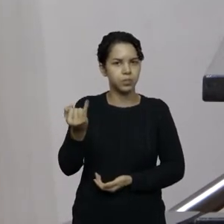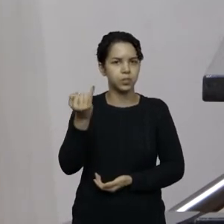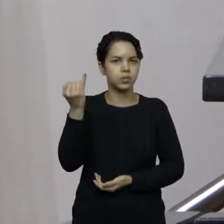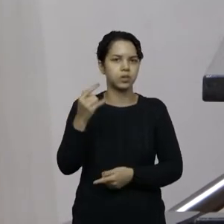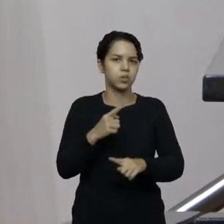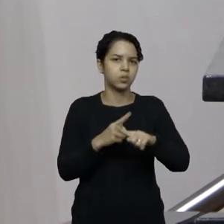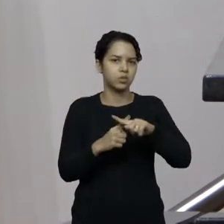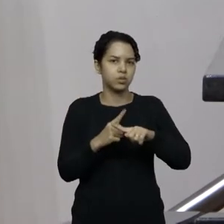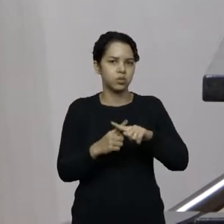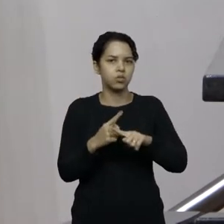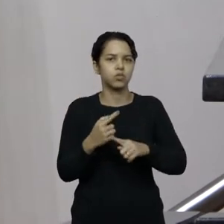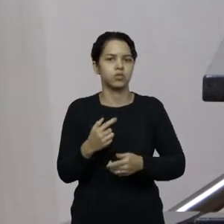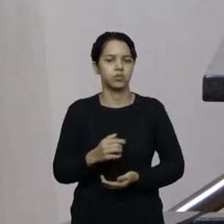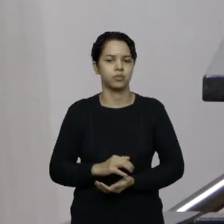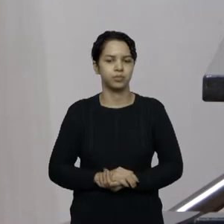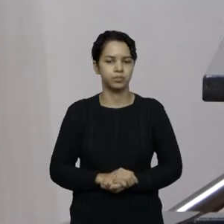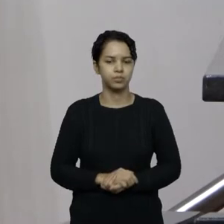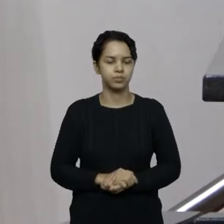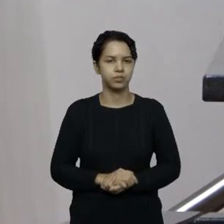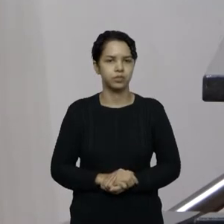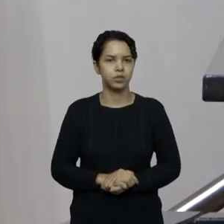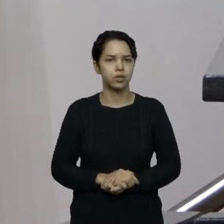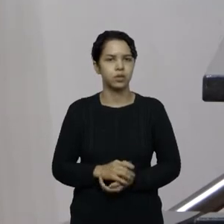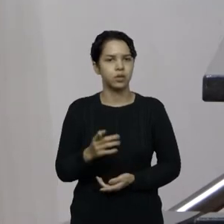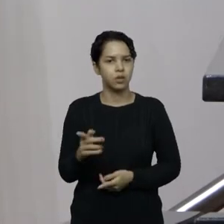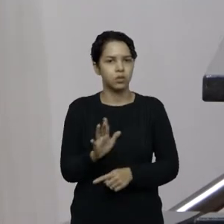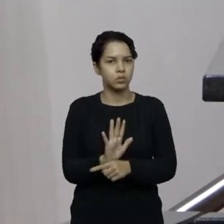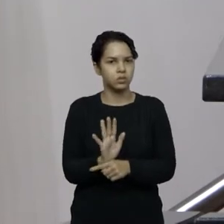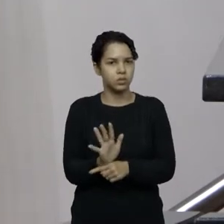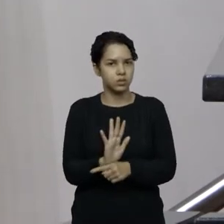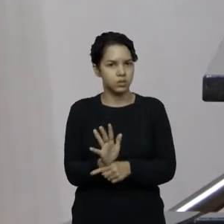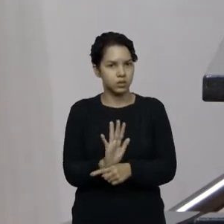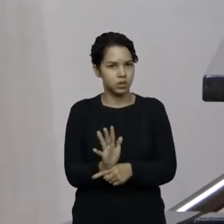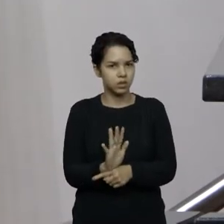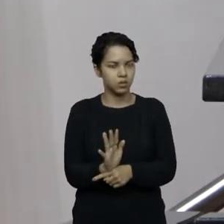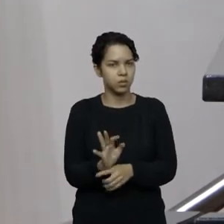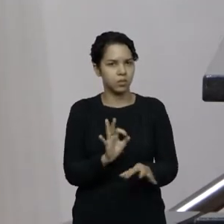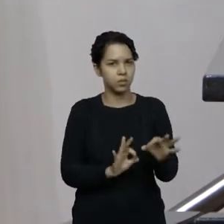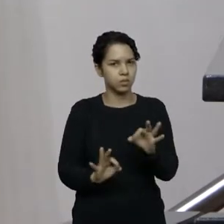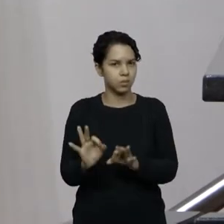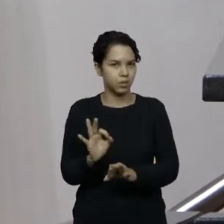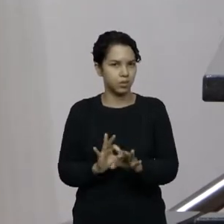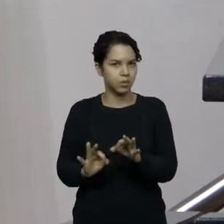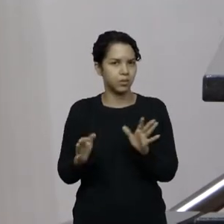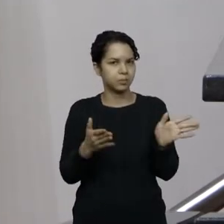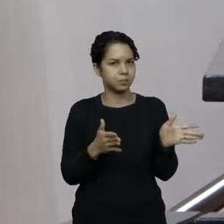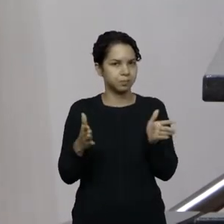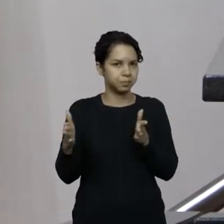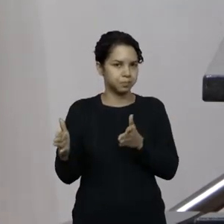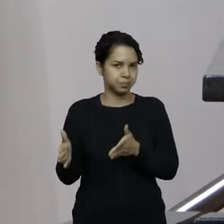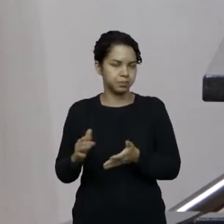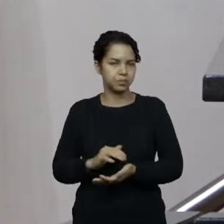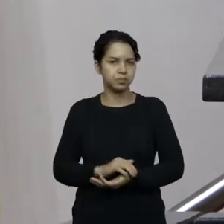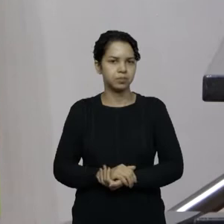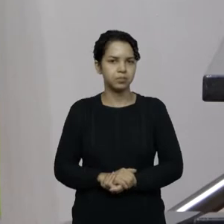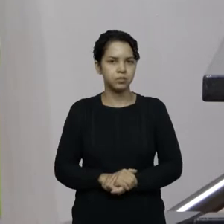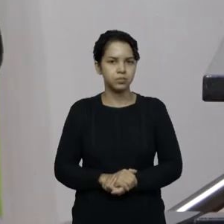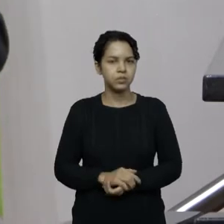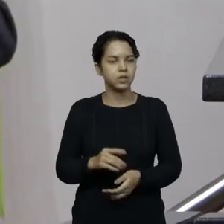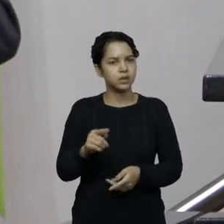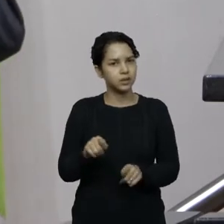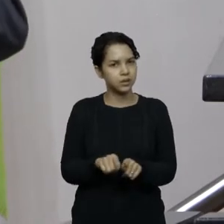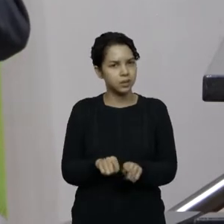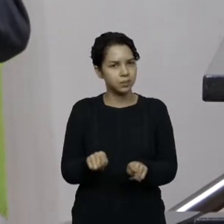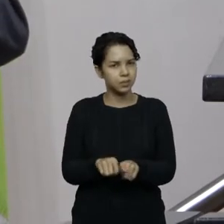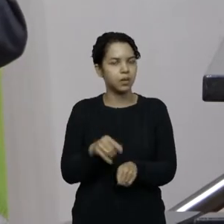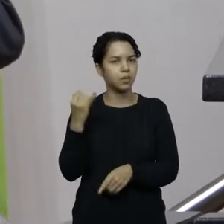importante através do cinema é da sétima arte e também é relevante